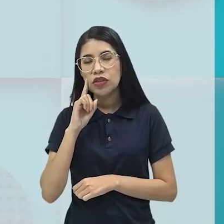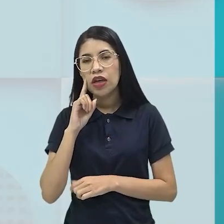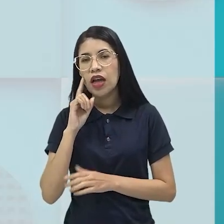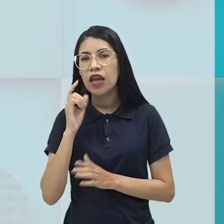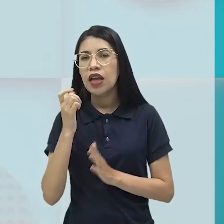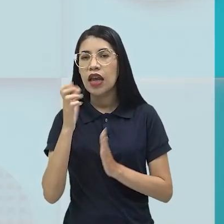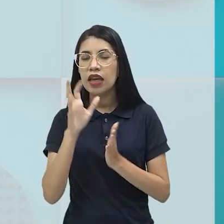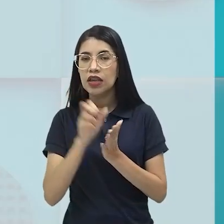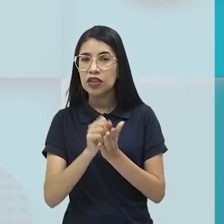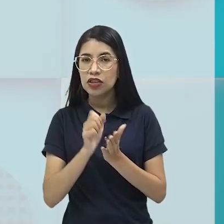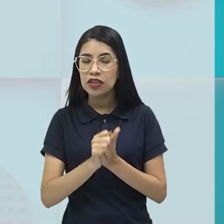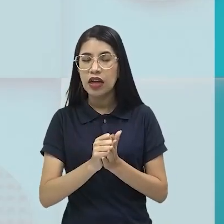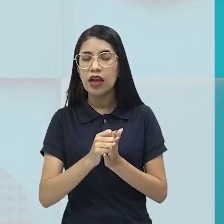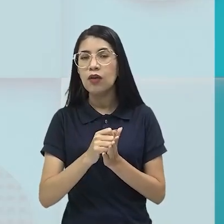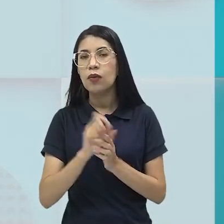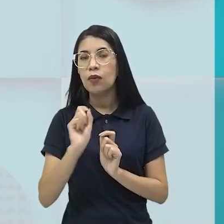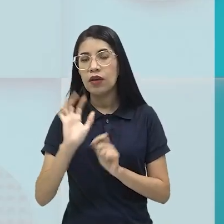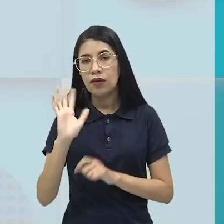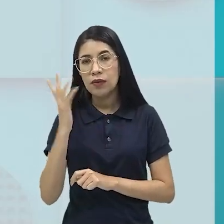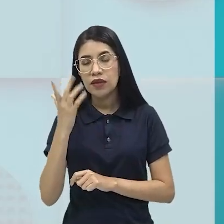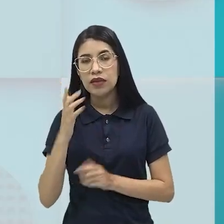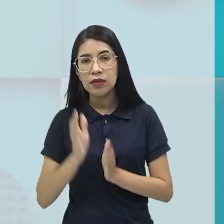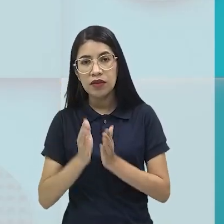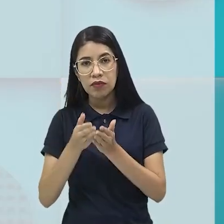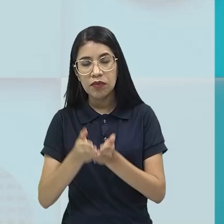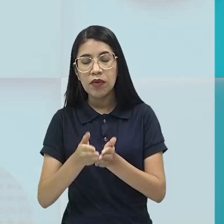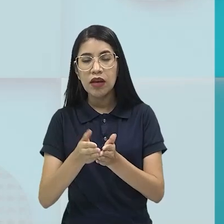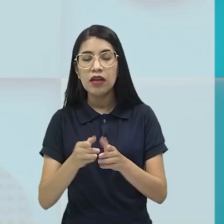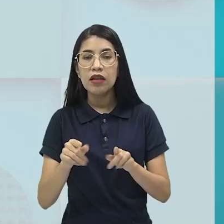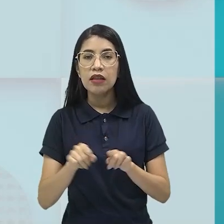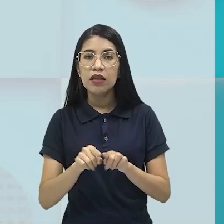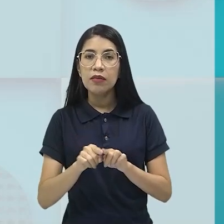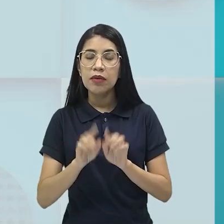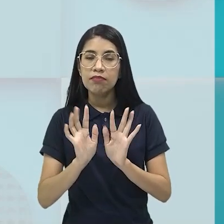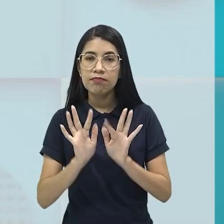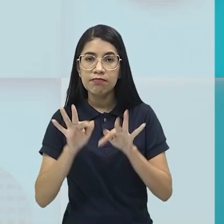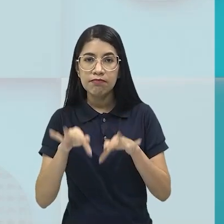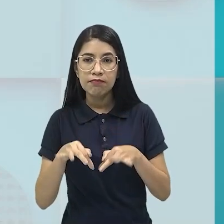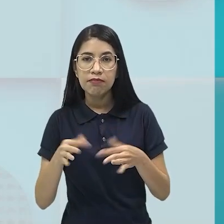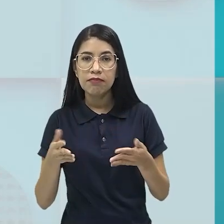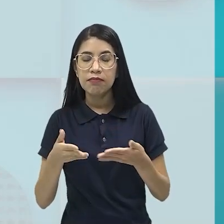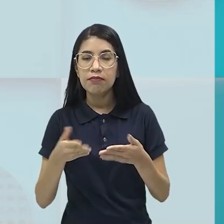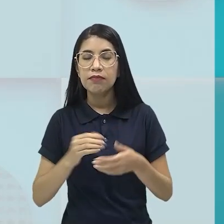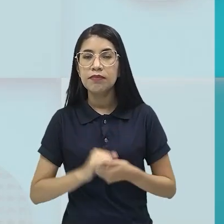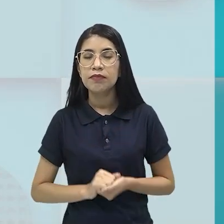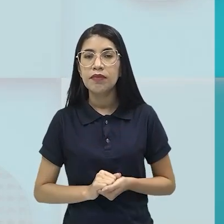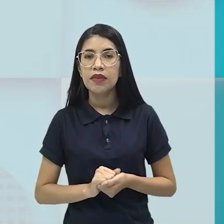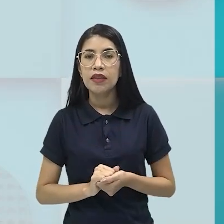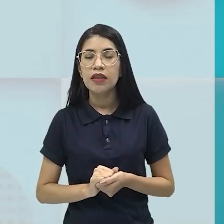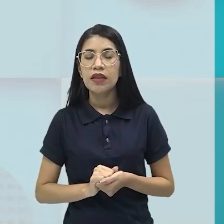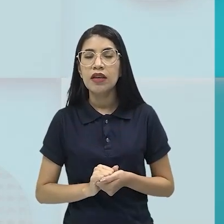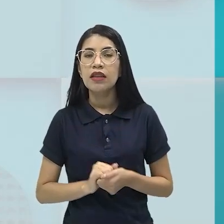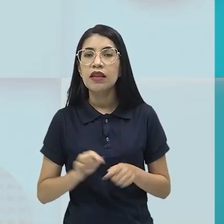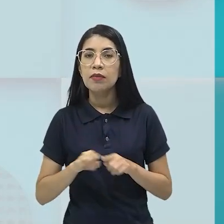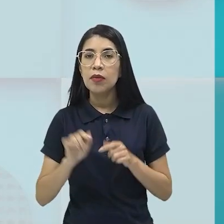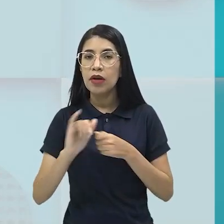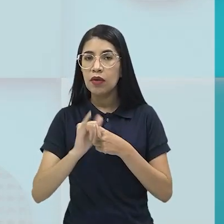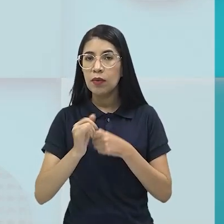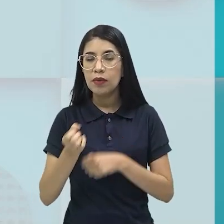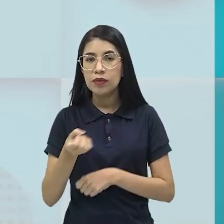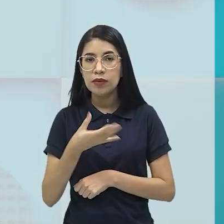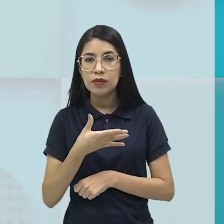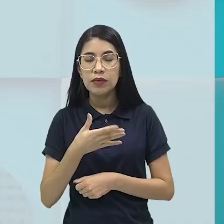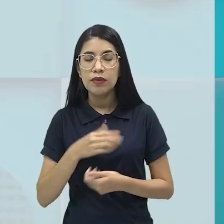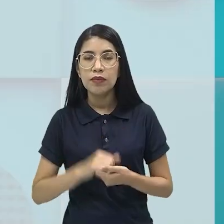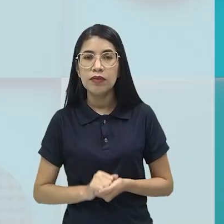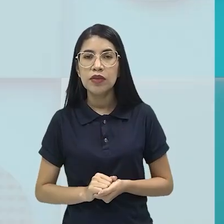e como ela vai se desenvolver e pode ser ficcionalizada. E para a gente encerrar, bora dar uma olhadinha numa crônica bem mais recente, mais moderna, do